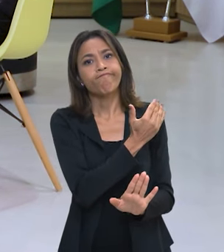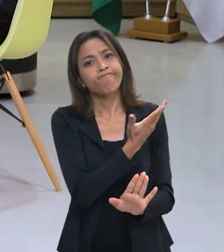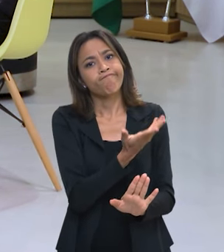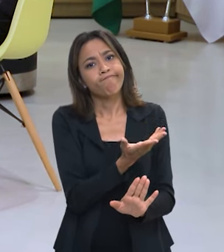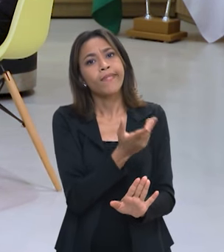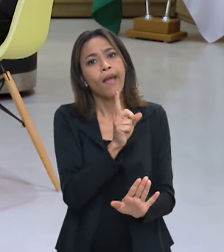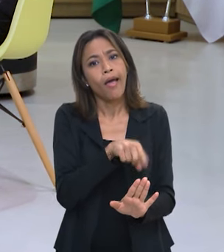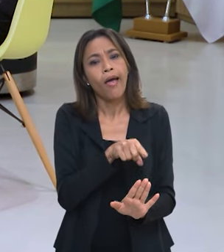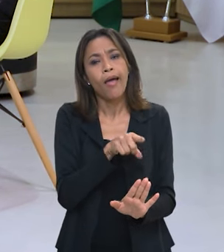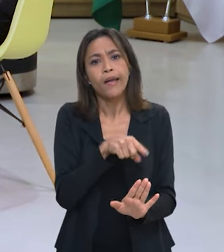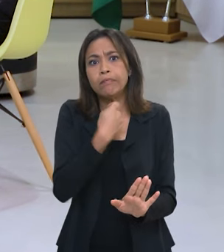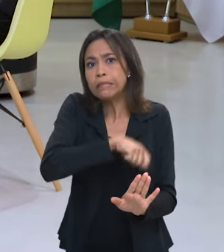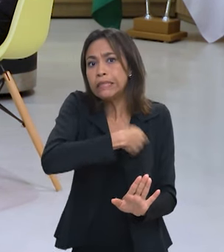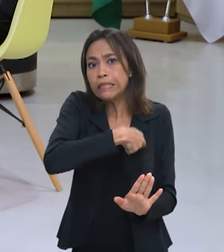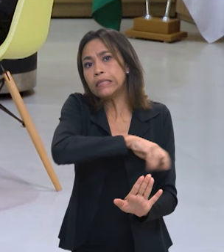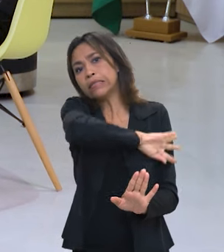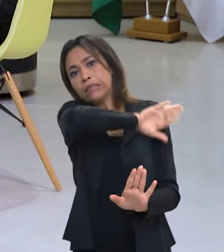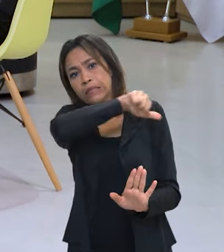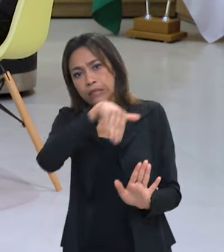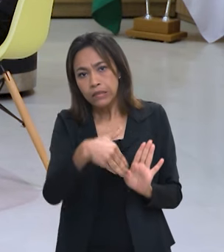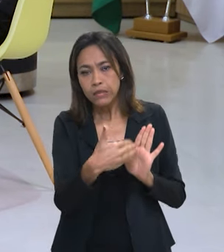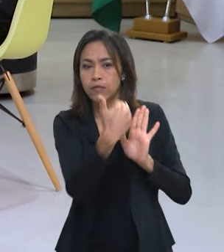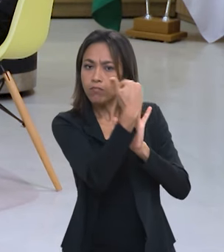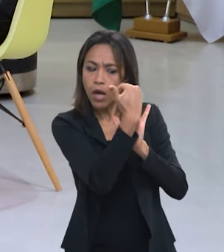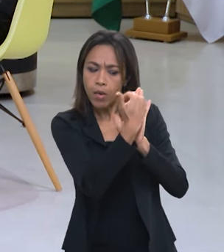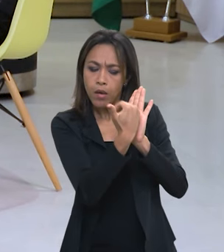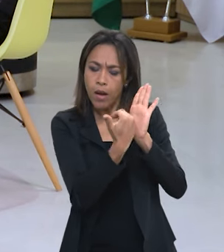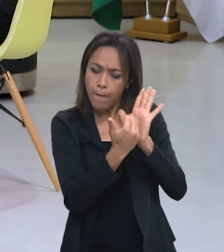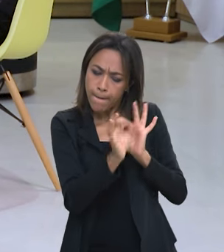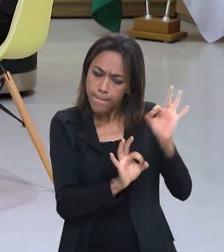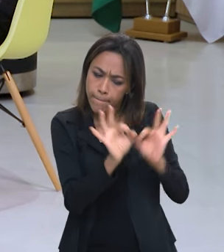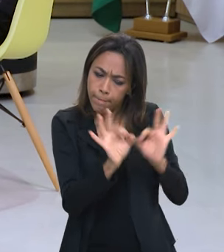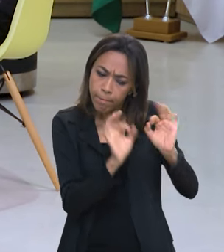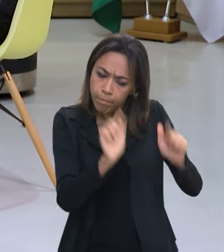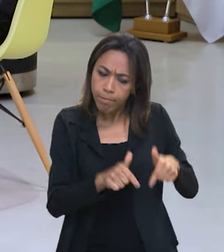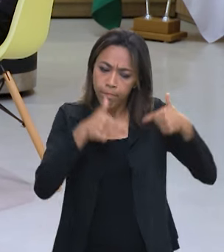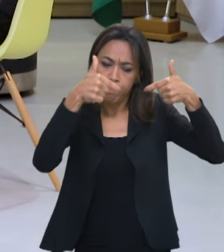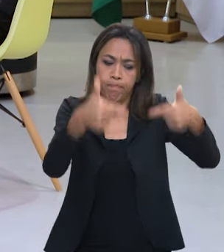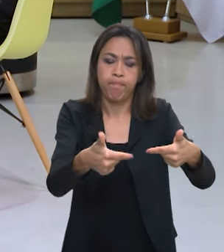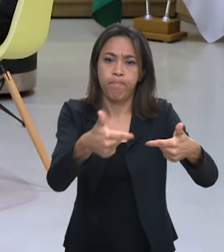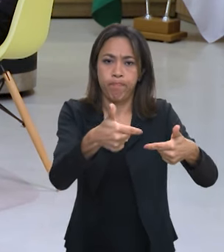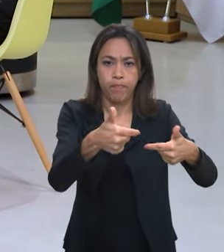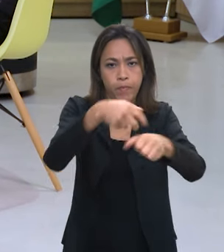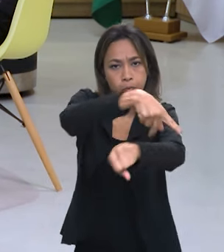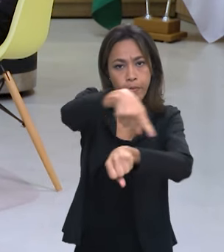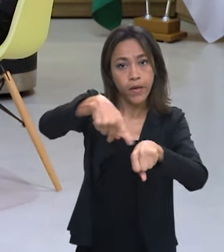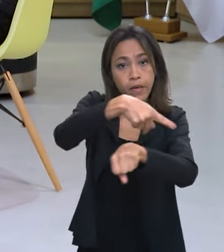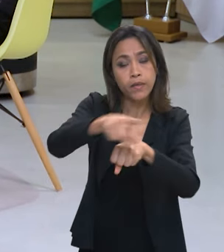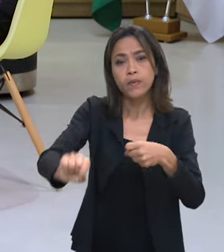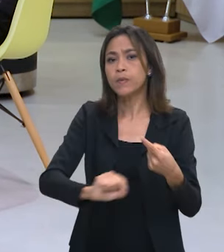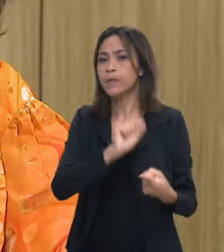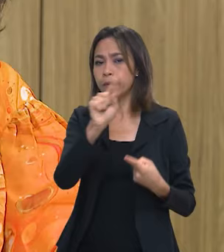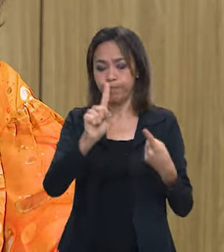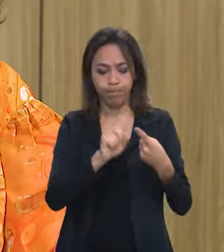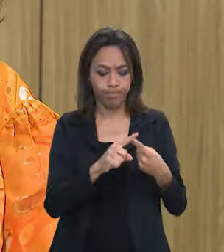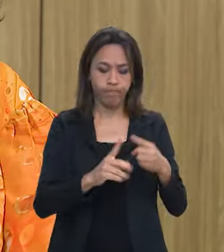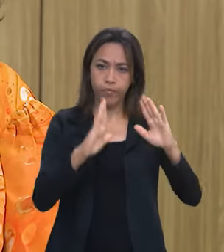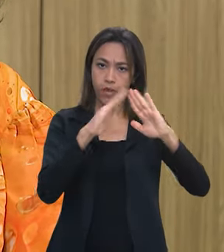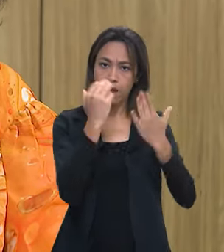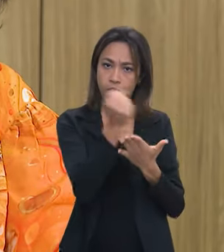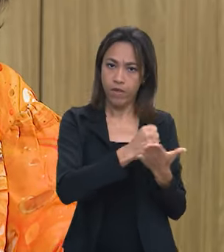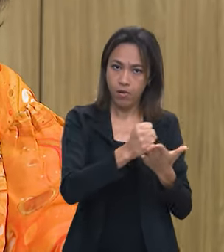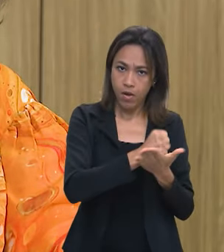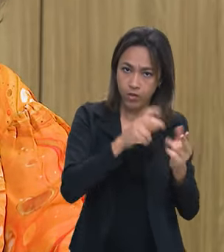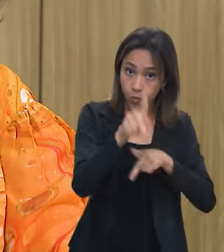como absolutamente necessários para essa reconstrução do país, que vão da